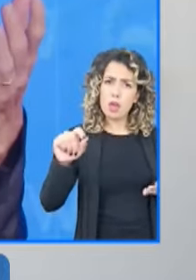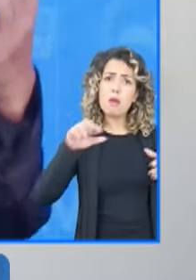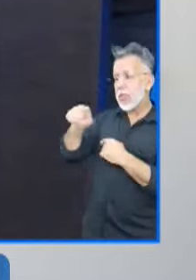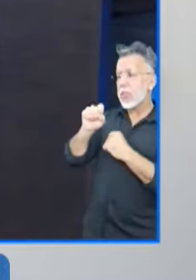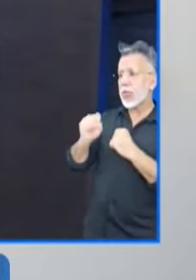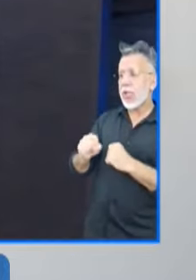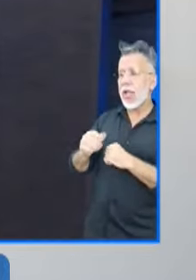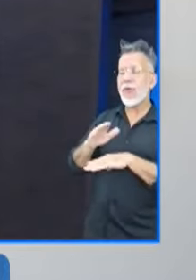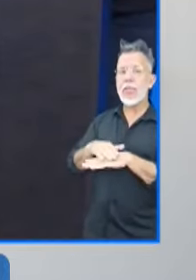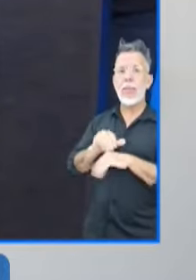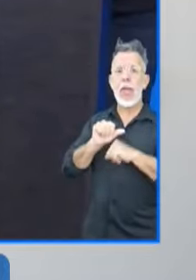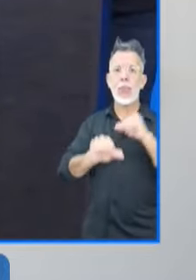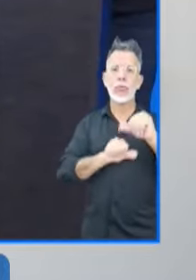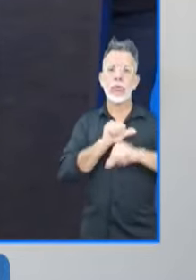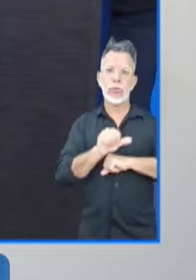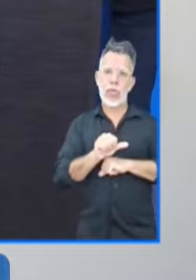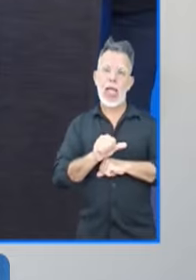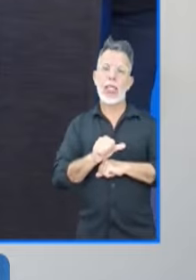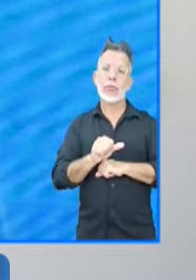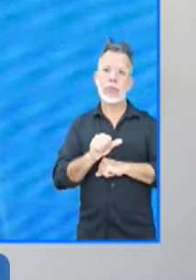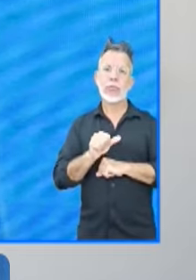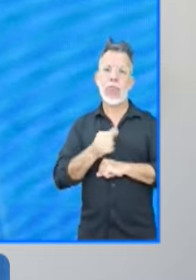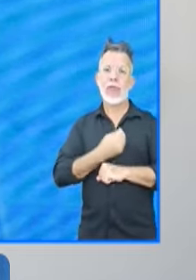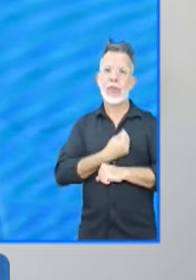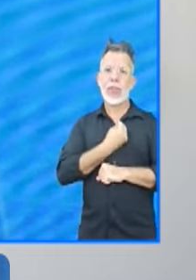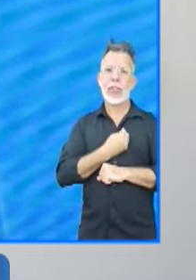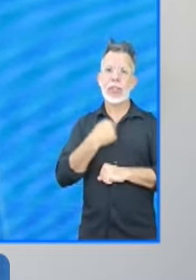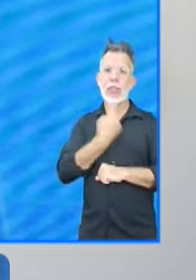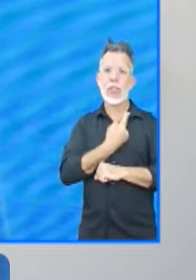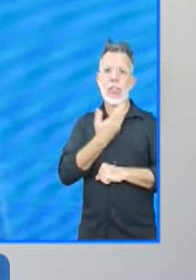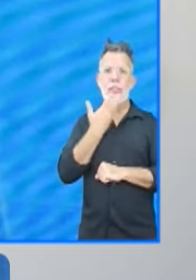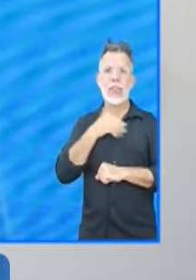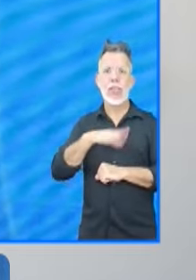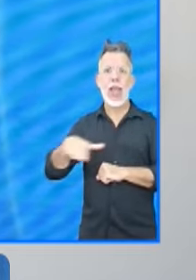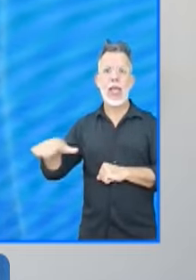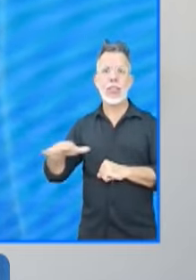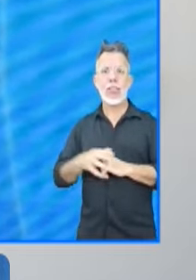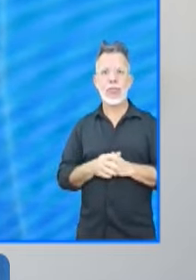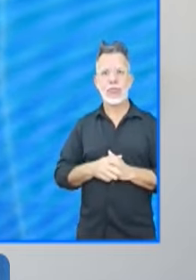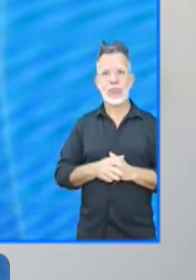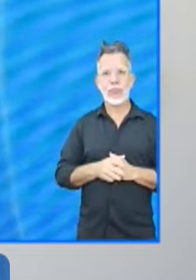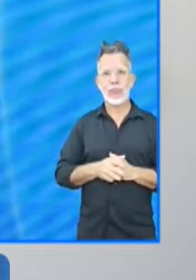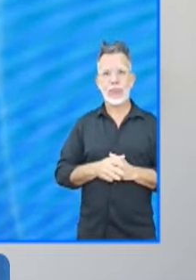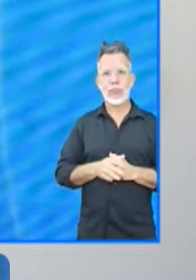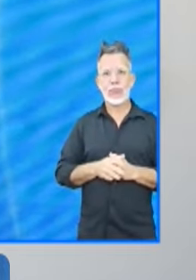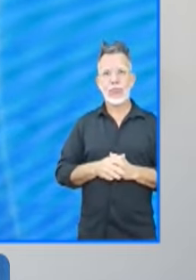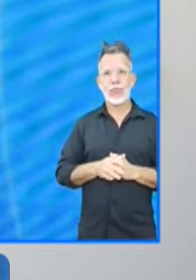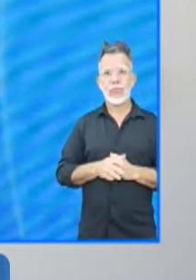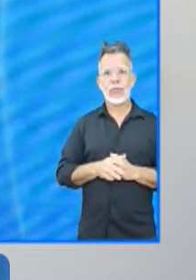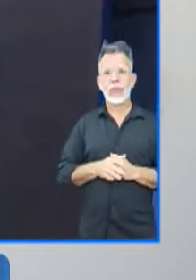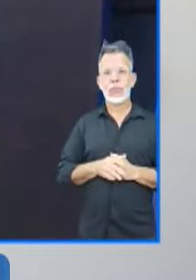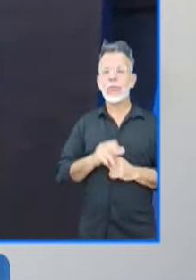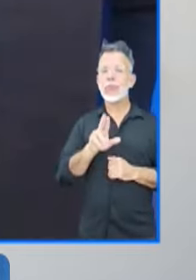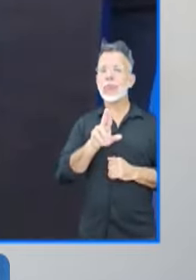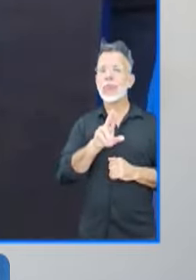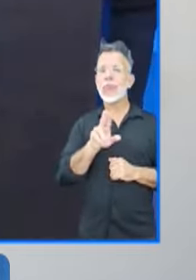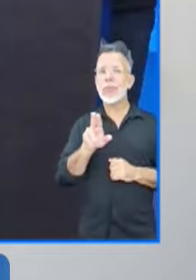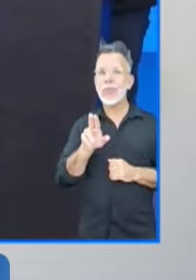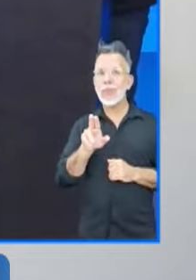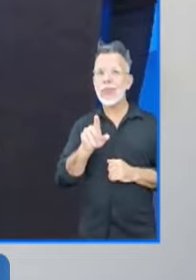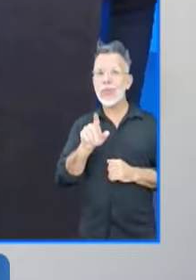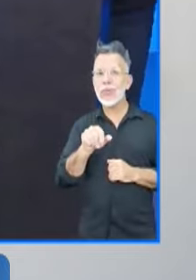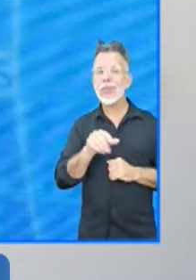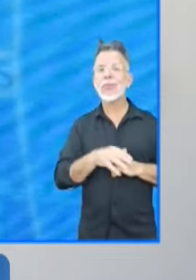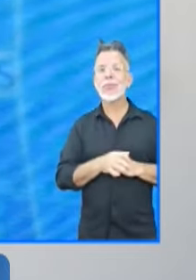público, mas isso de alguma forma está saturado. Eu não acredito que terá um impacto muito significativo no Datafolha.